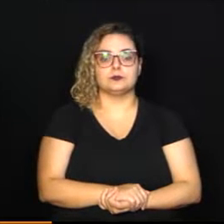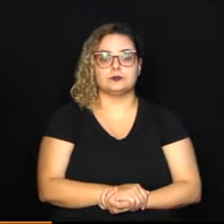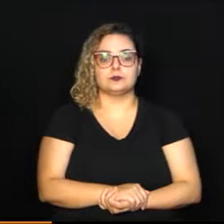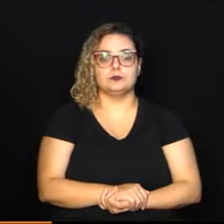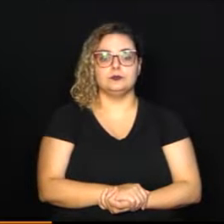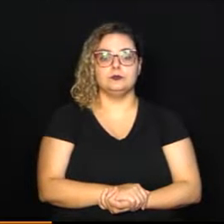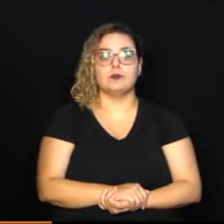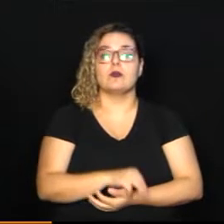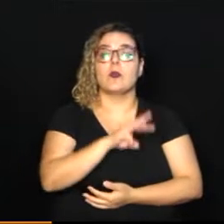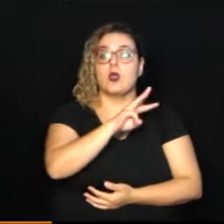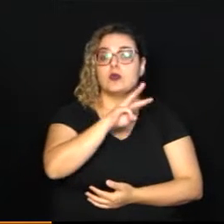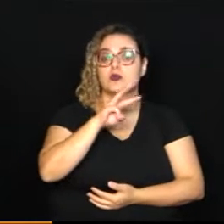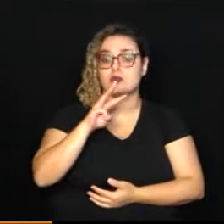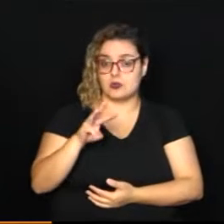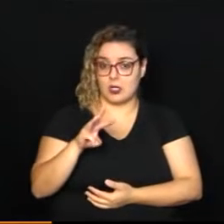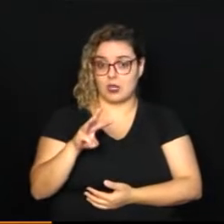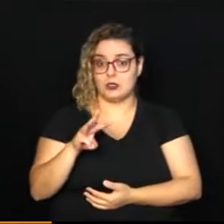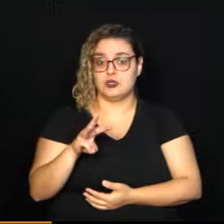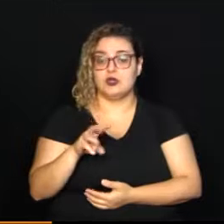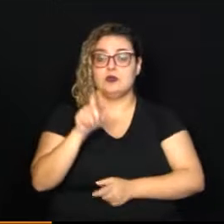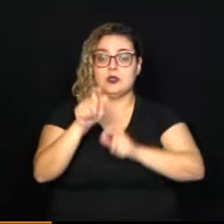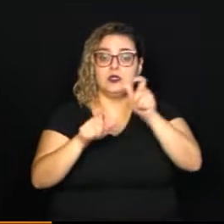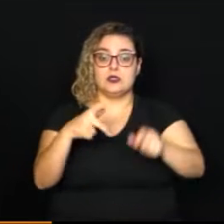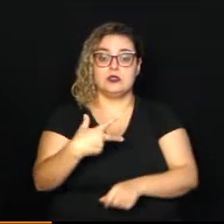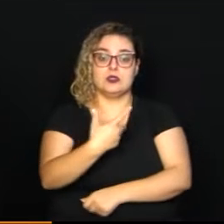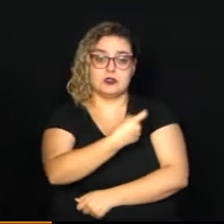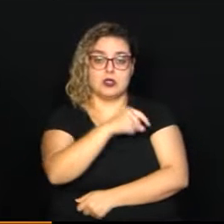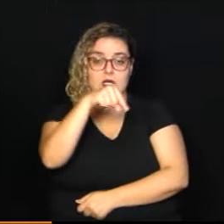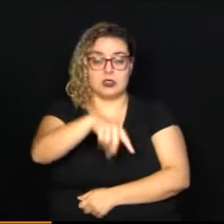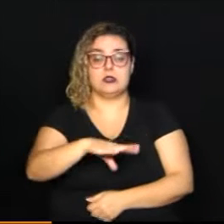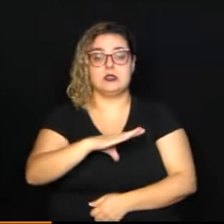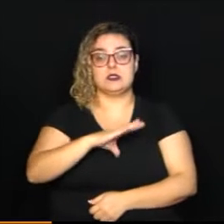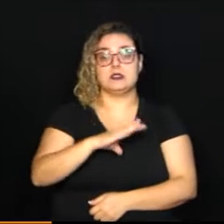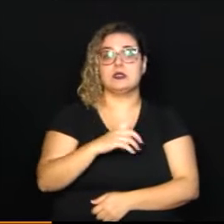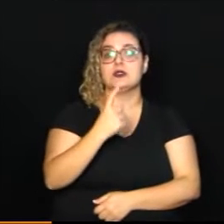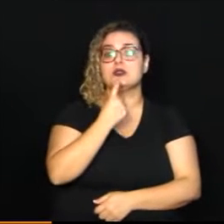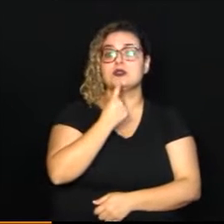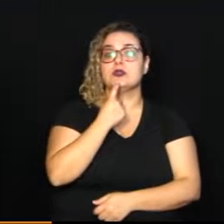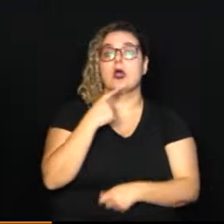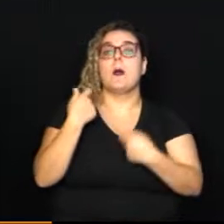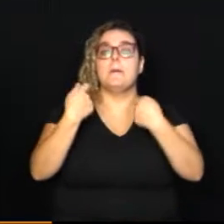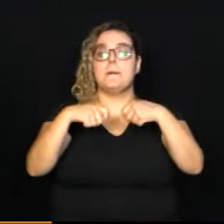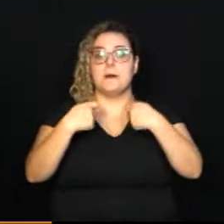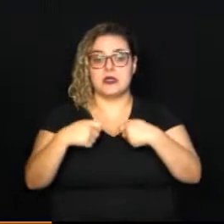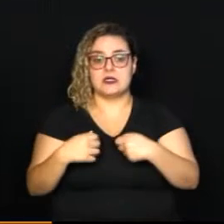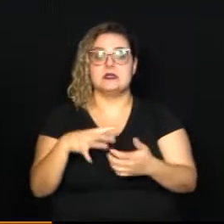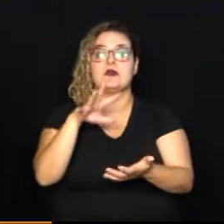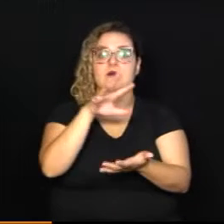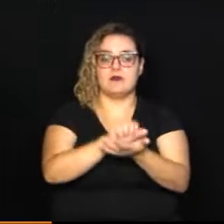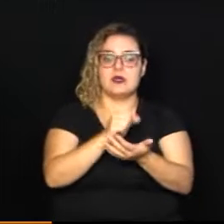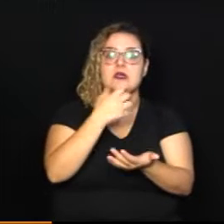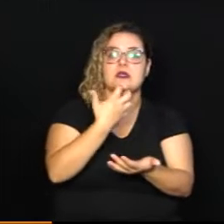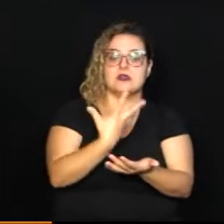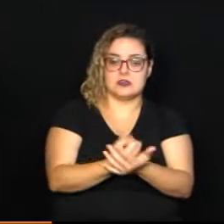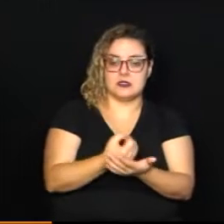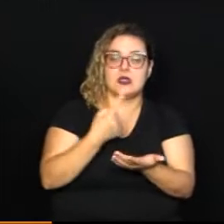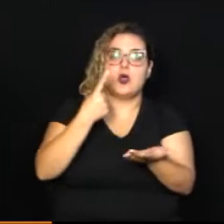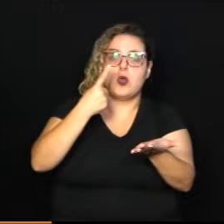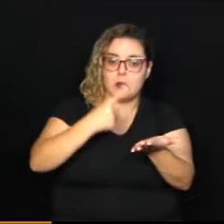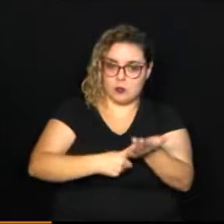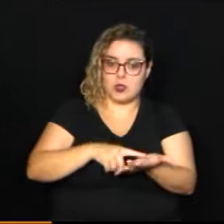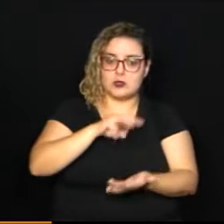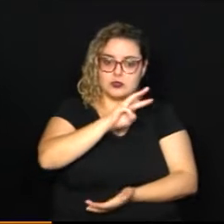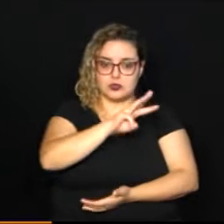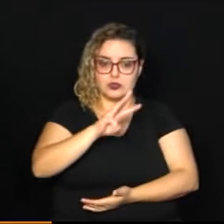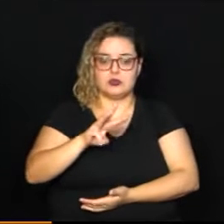vacina.campinas.sp.gov.br é o site para as pessoas se vacinarem aqui na cidade de Campinas. Você precisa fazer este agendamento pelo site